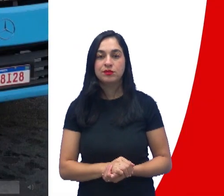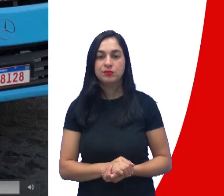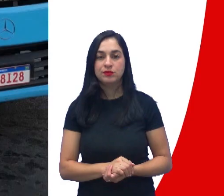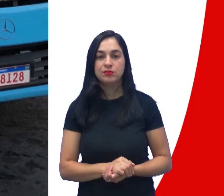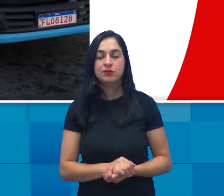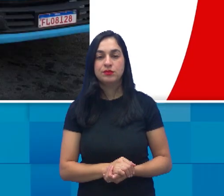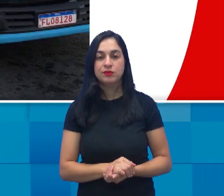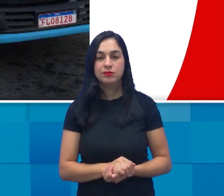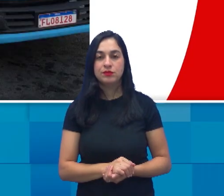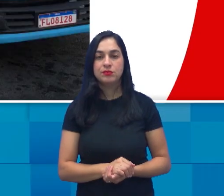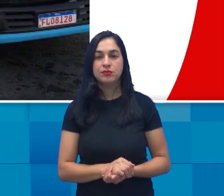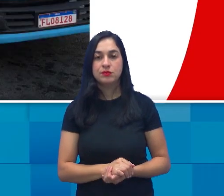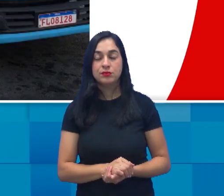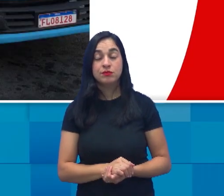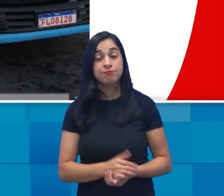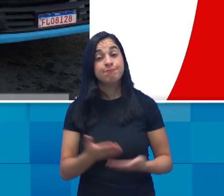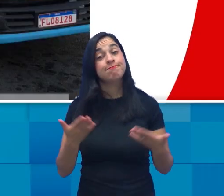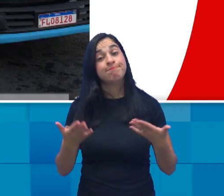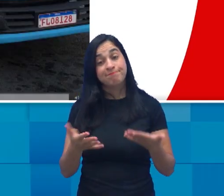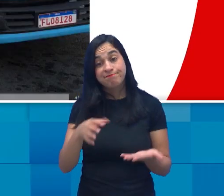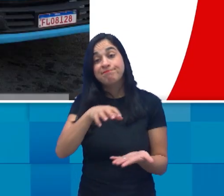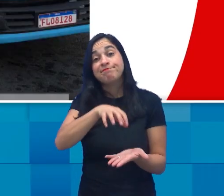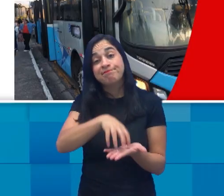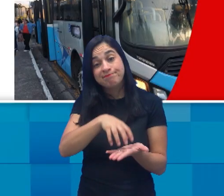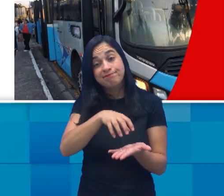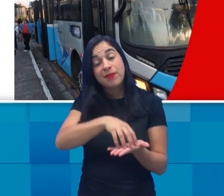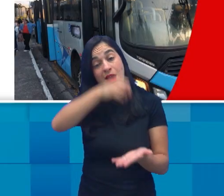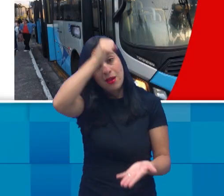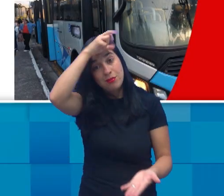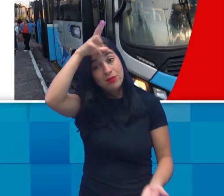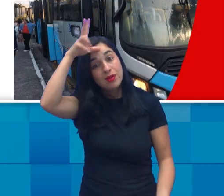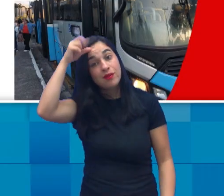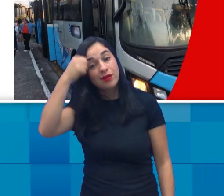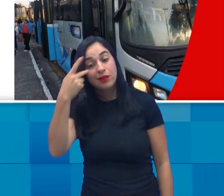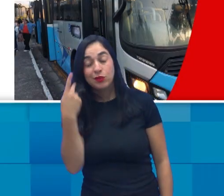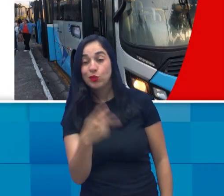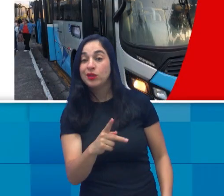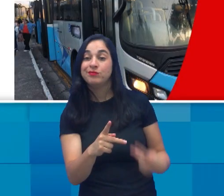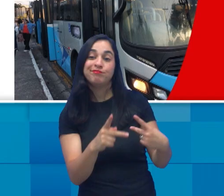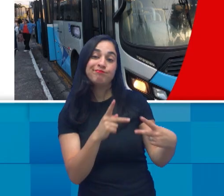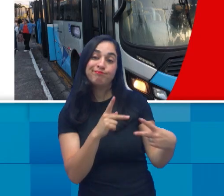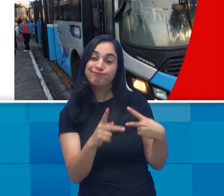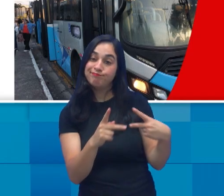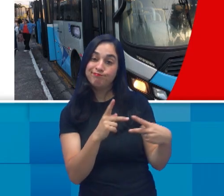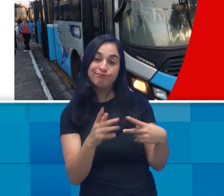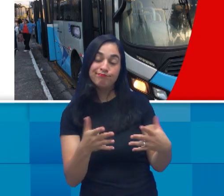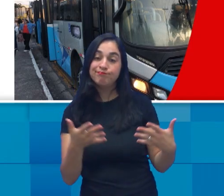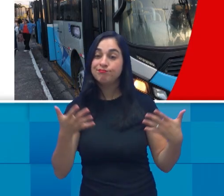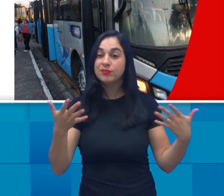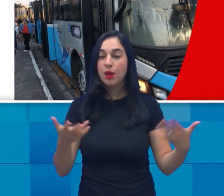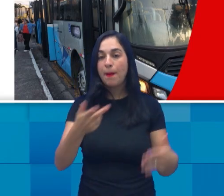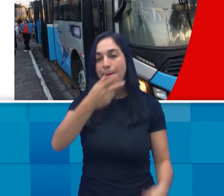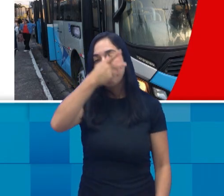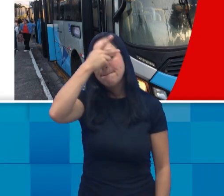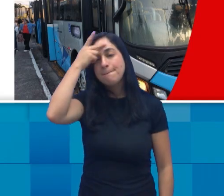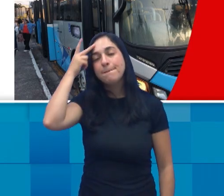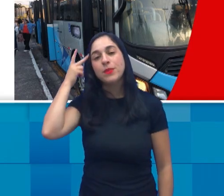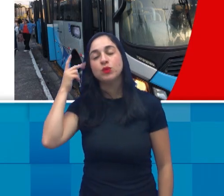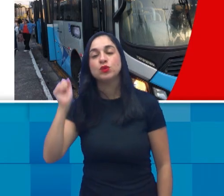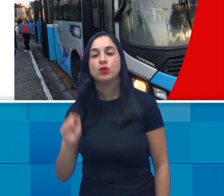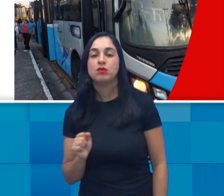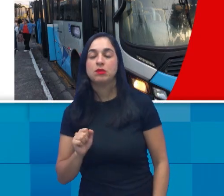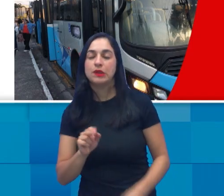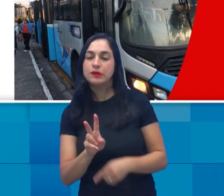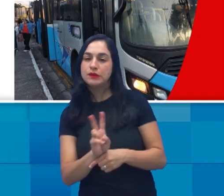Essa é a prefeitura de São José. Então, os vigilantes da Urbanova, que são vários,